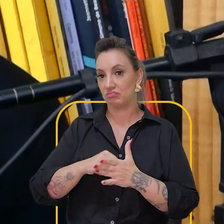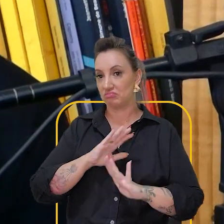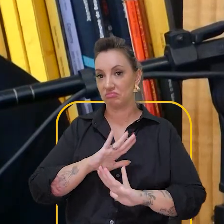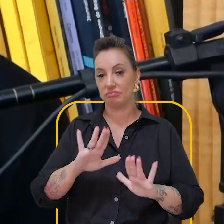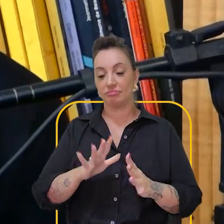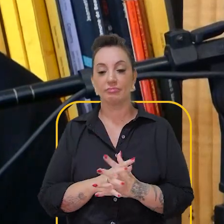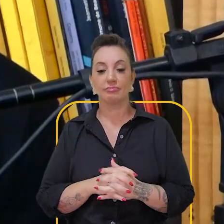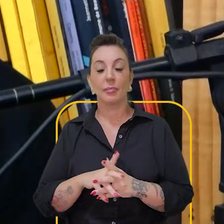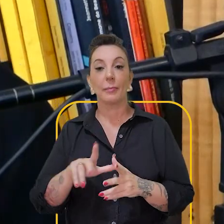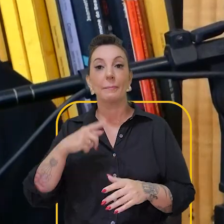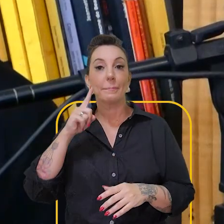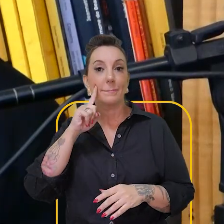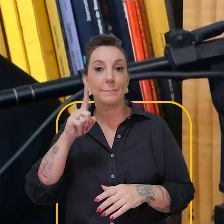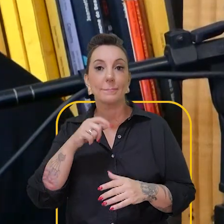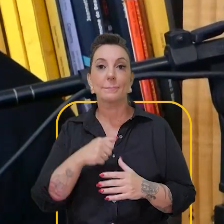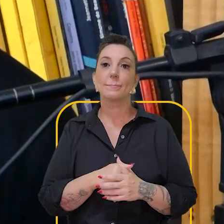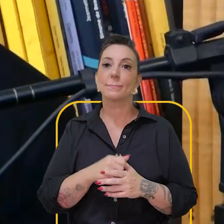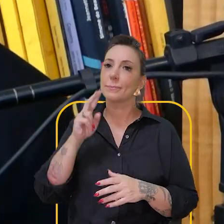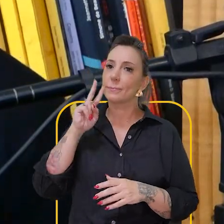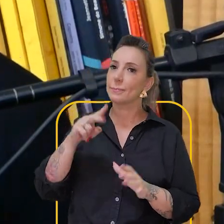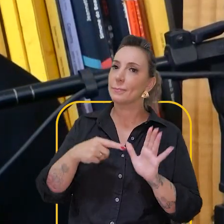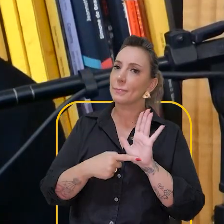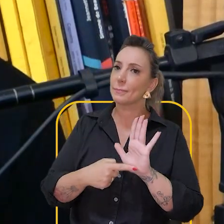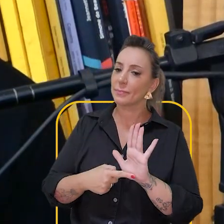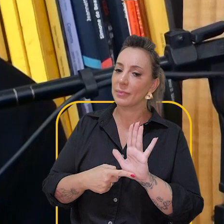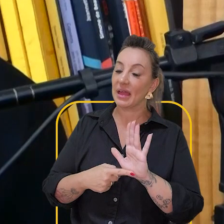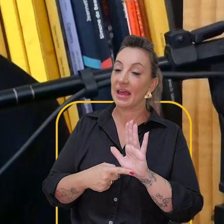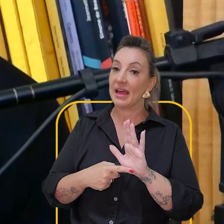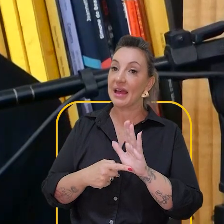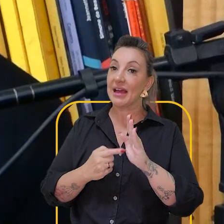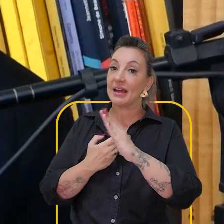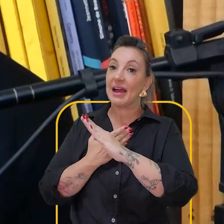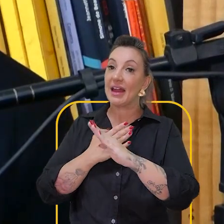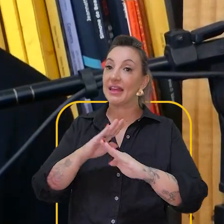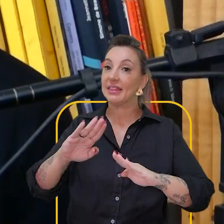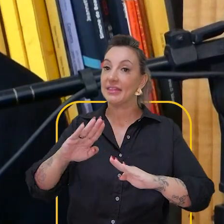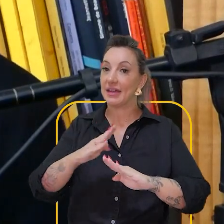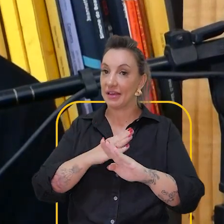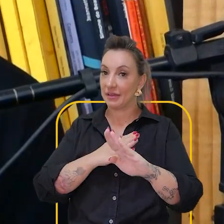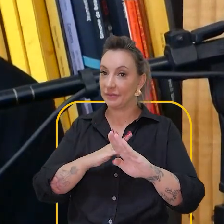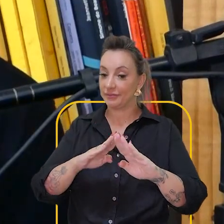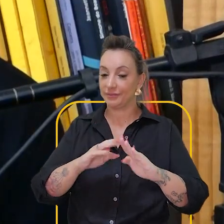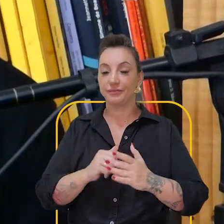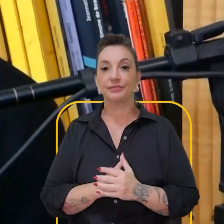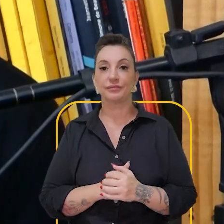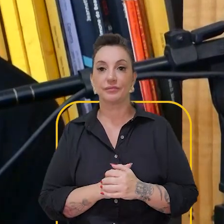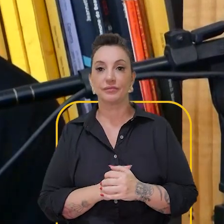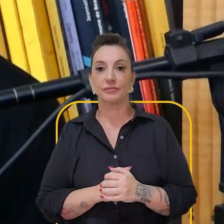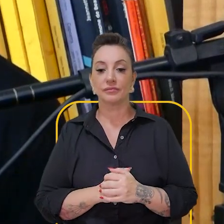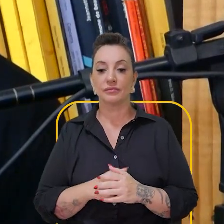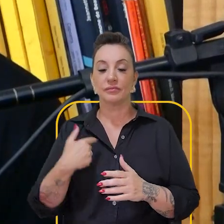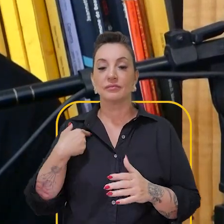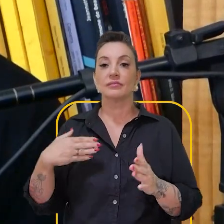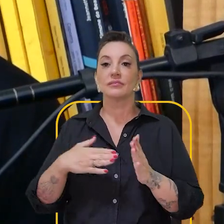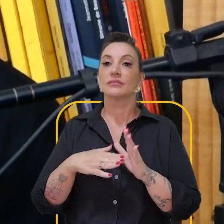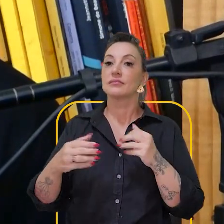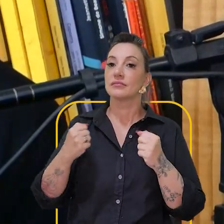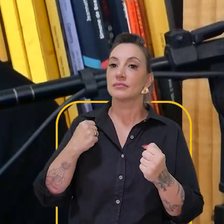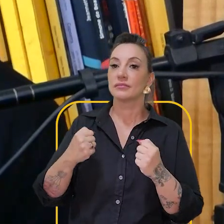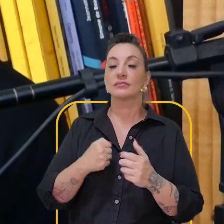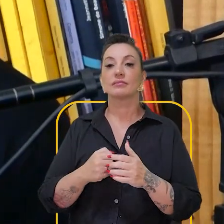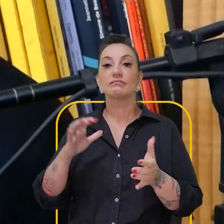aí fui até a academia e me inscrevi e comecei a treinar katê primeiro S